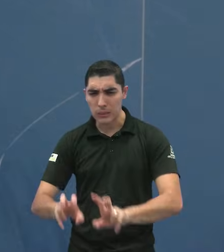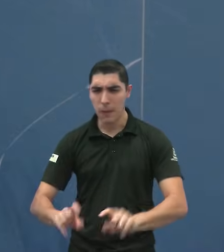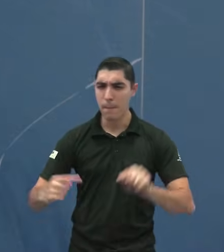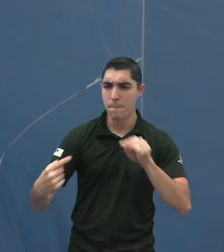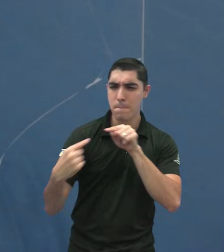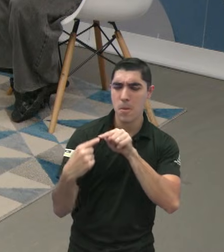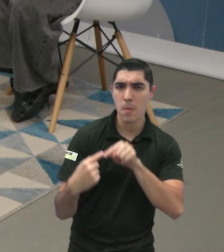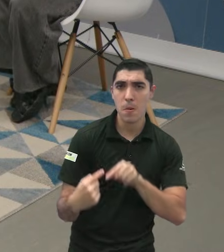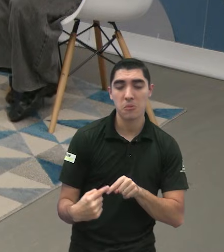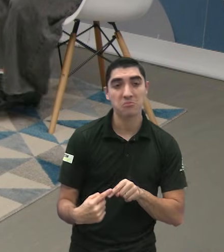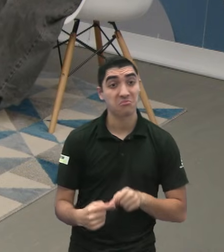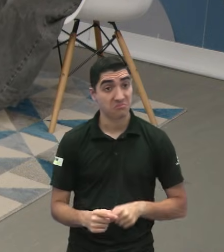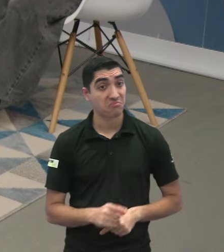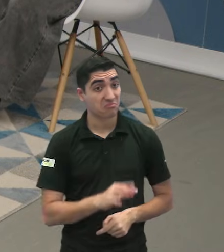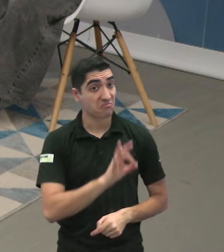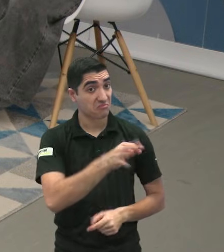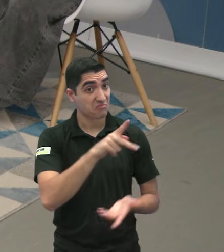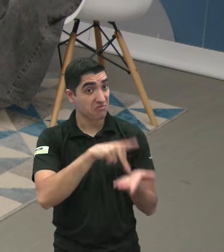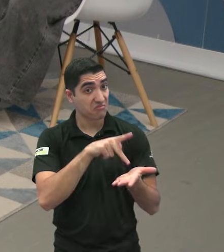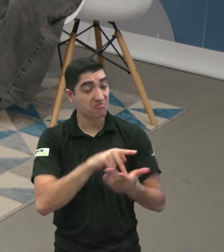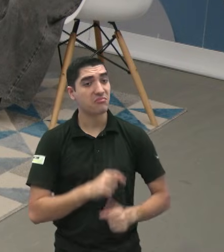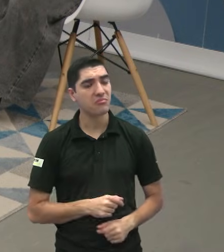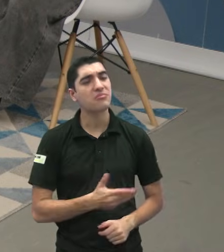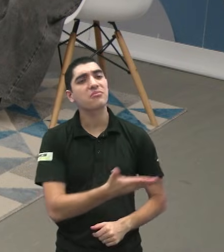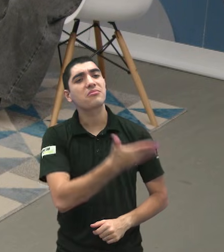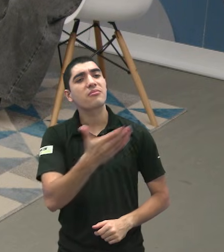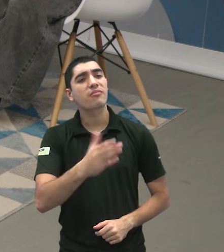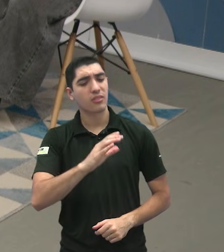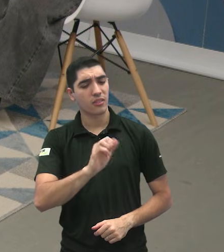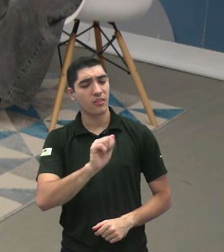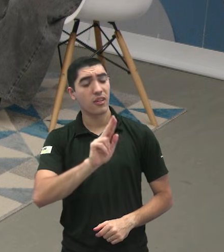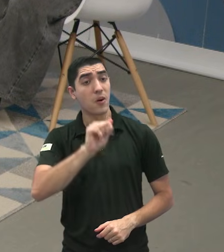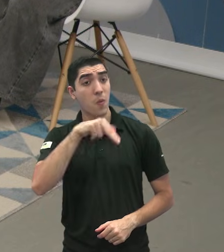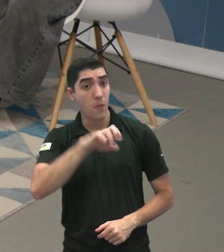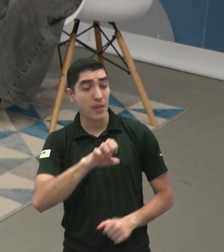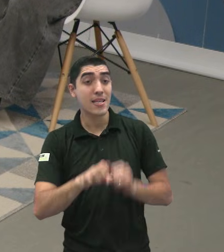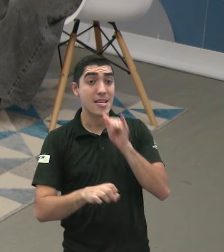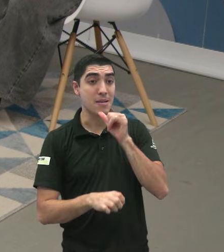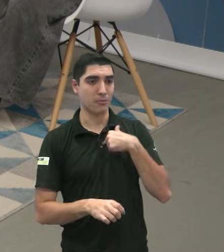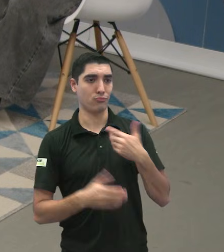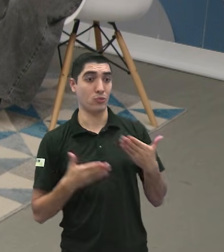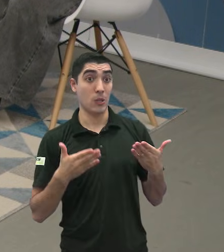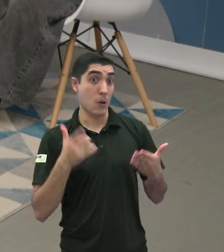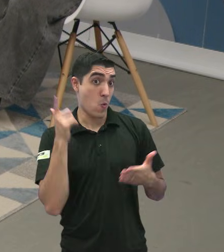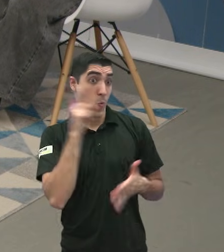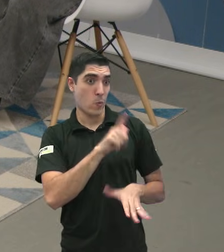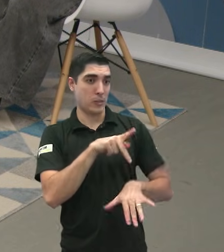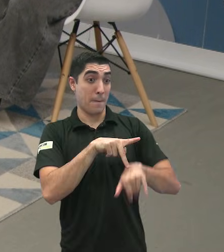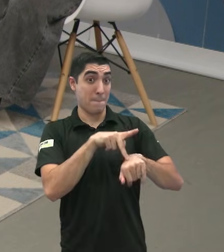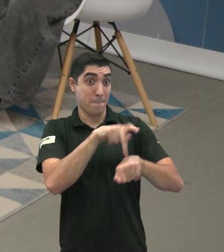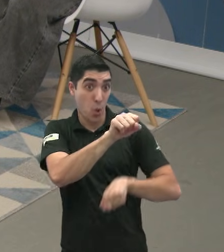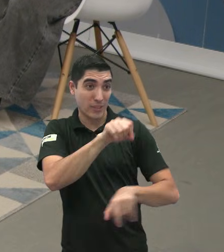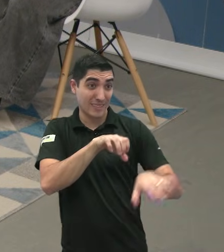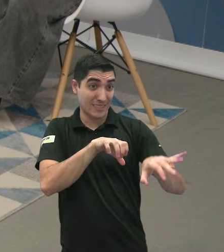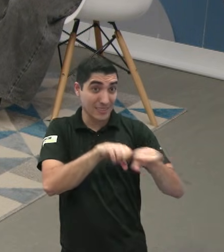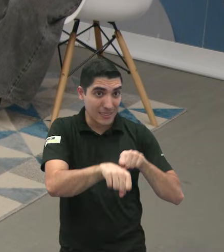pessoas. Com certeza. Cauane, chegar, né, após a graduação, a gente sabe que já é um